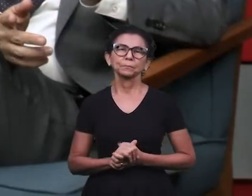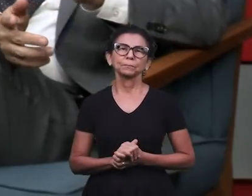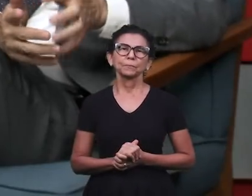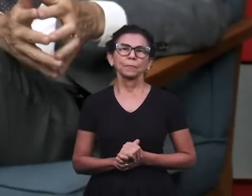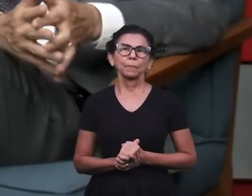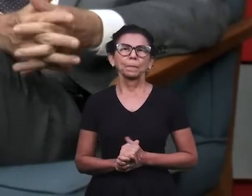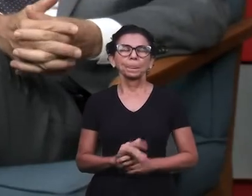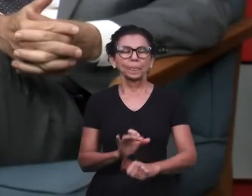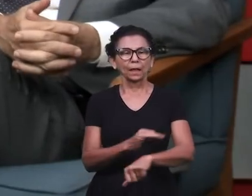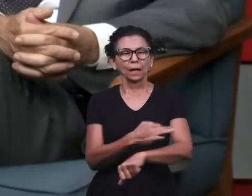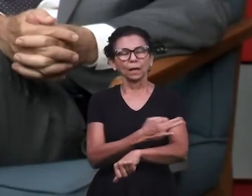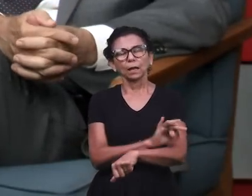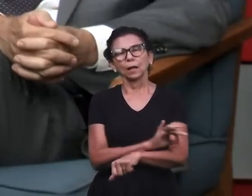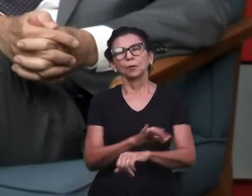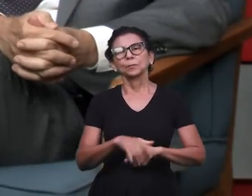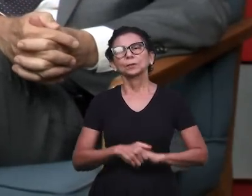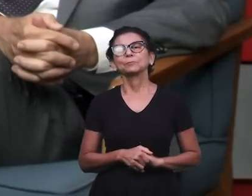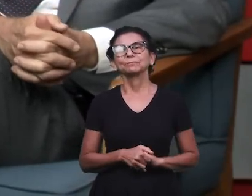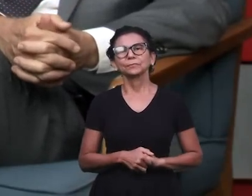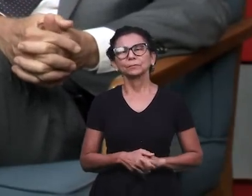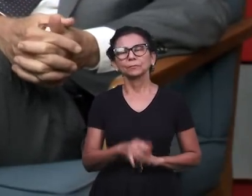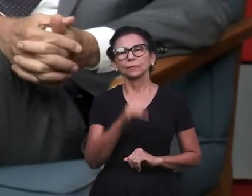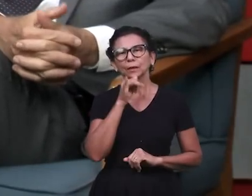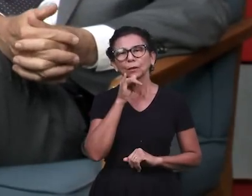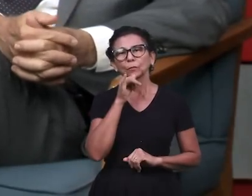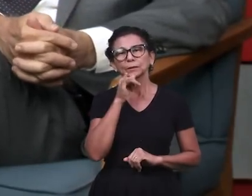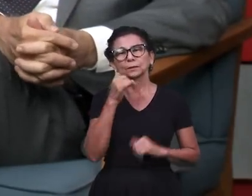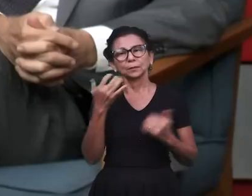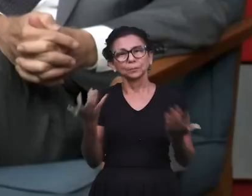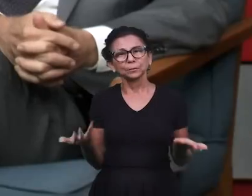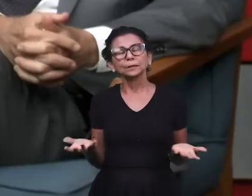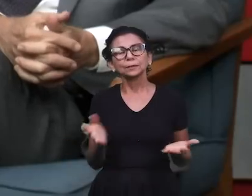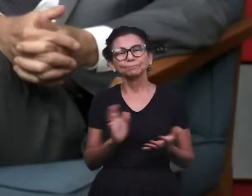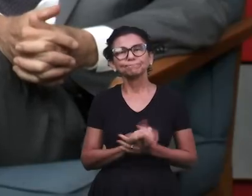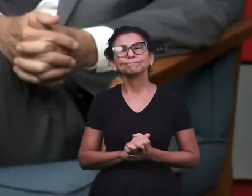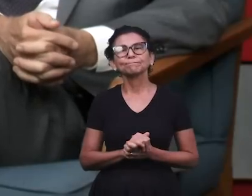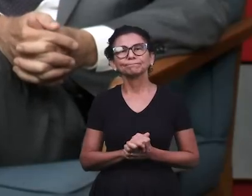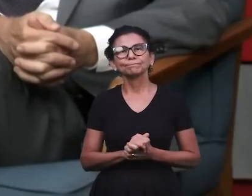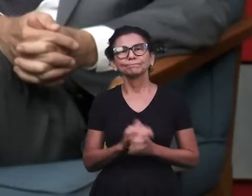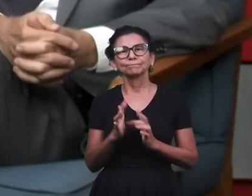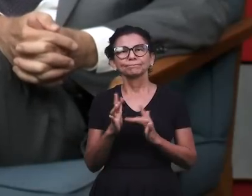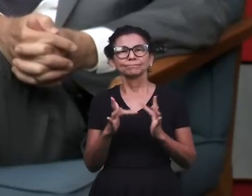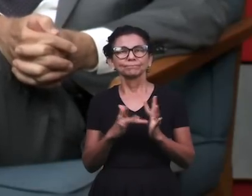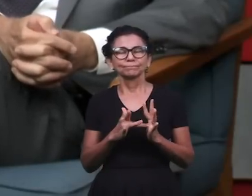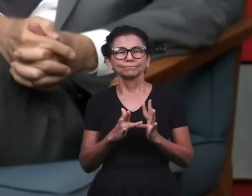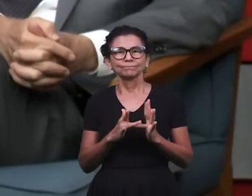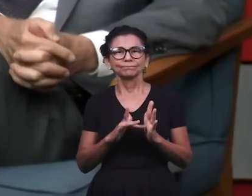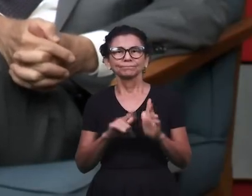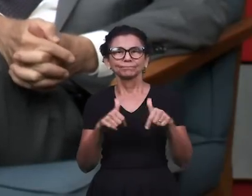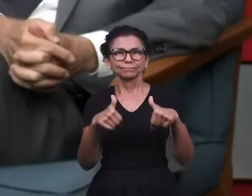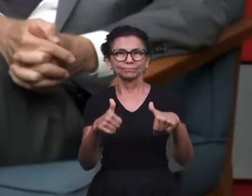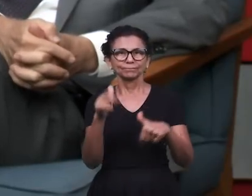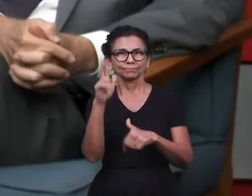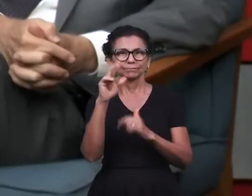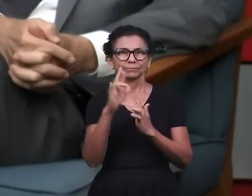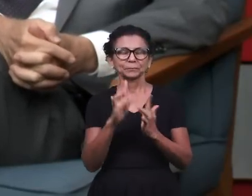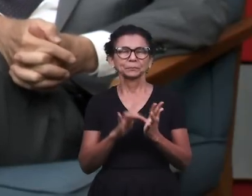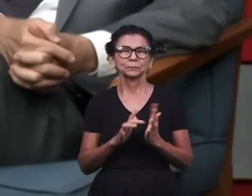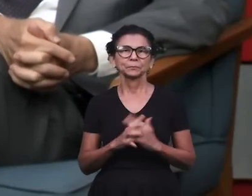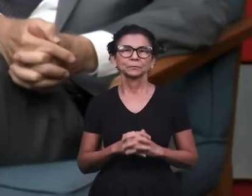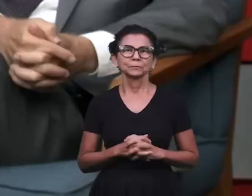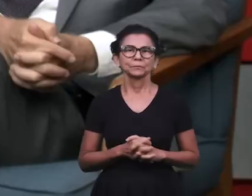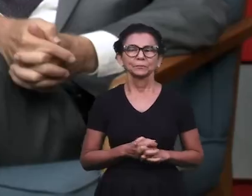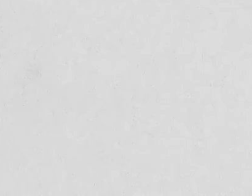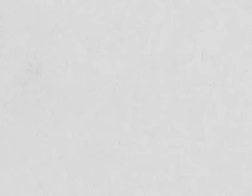A lepra é um grande exemplo disso que o Senhor Jesus faz ainda hoje na vida do homem. A parte do